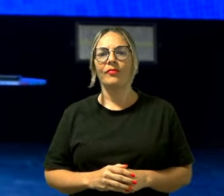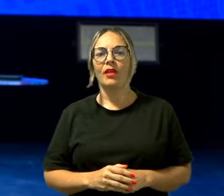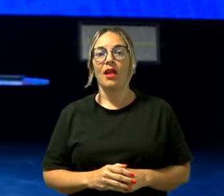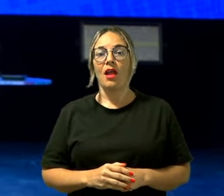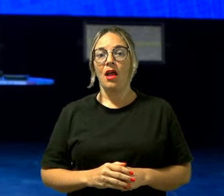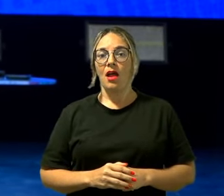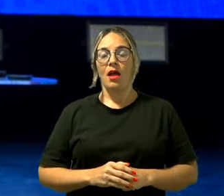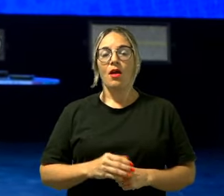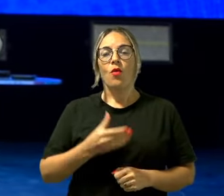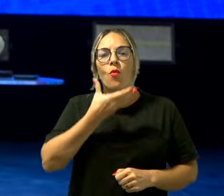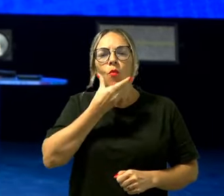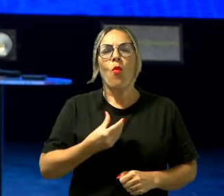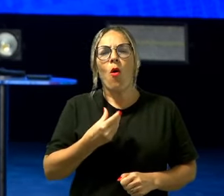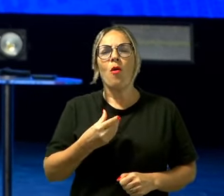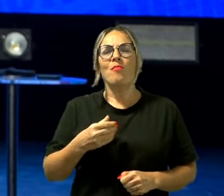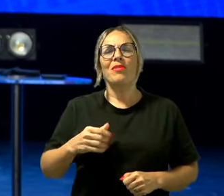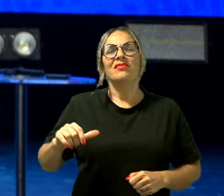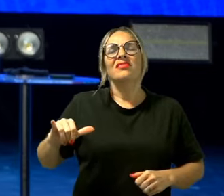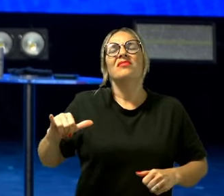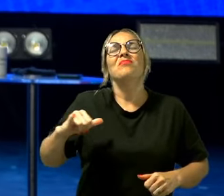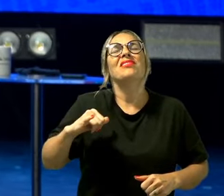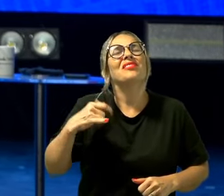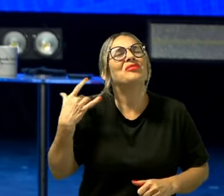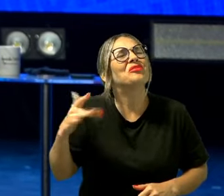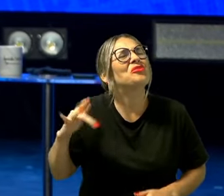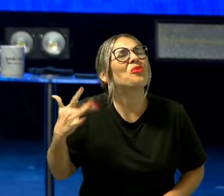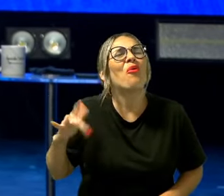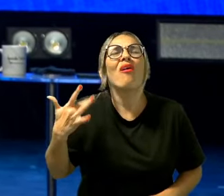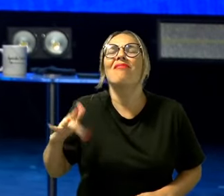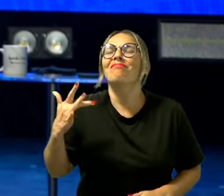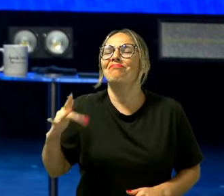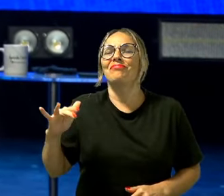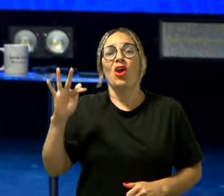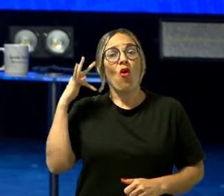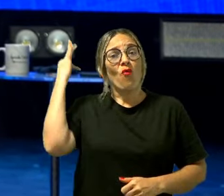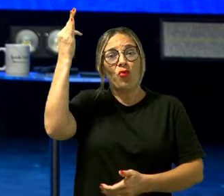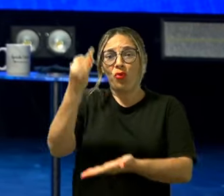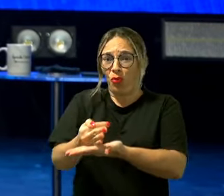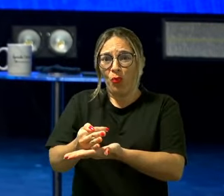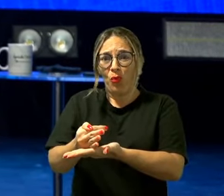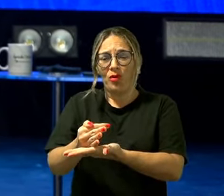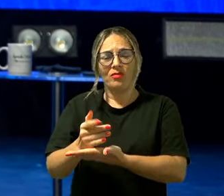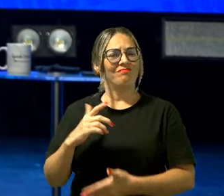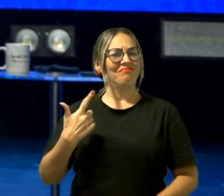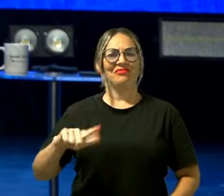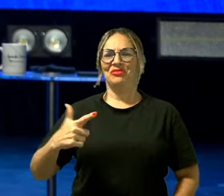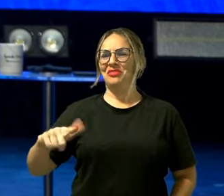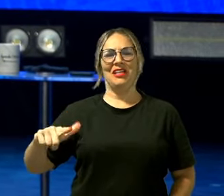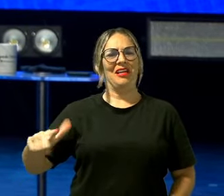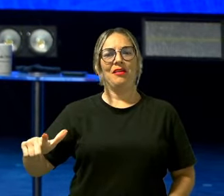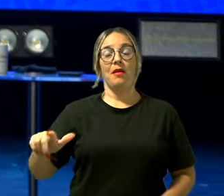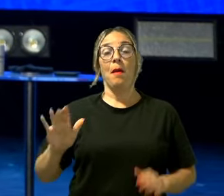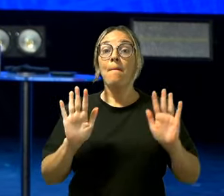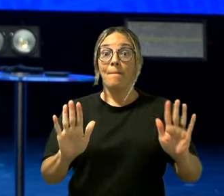Alguém marcado pela dor, alguém que não tinha futuro, mas a Bíblia diz que Jabes orou ao Senhor, Jabes orou ao